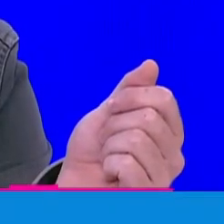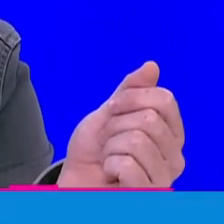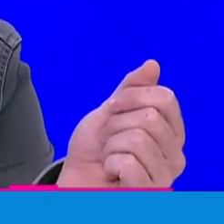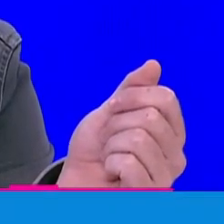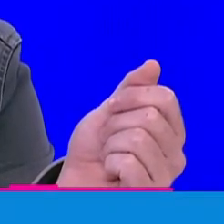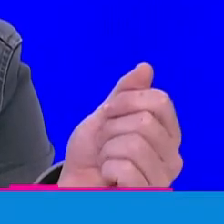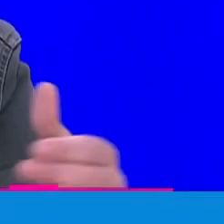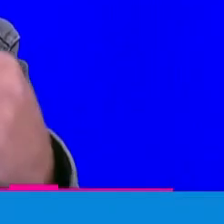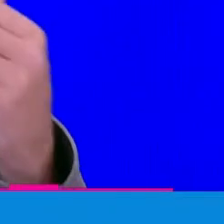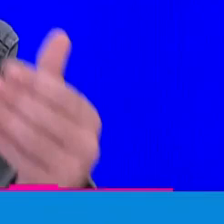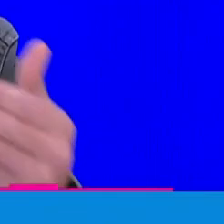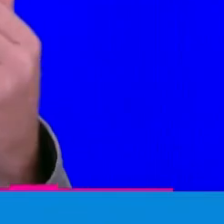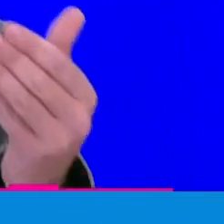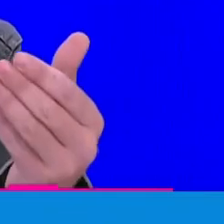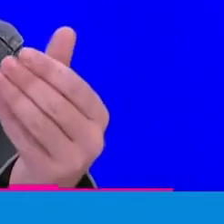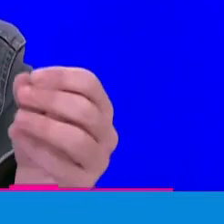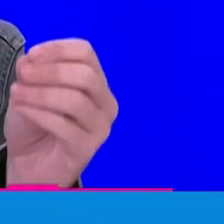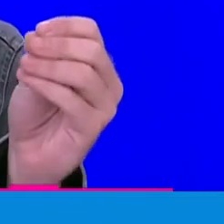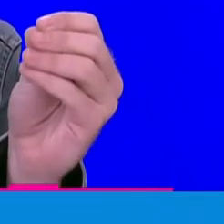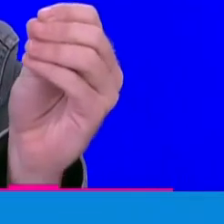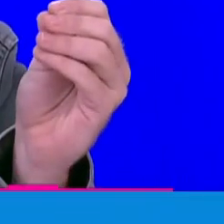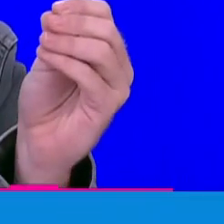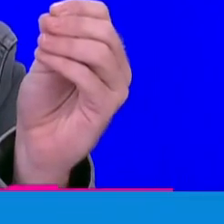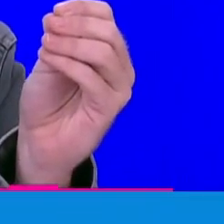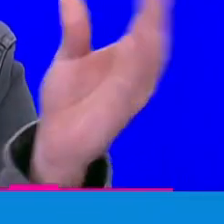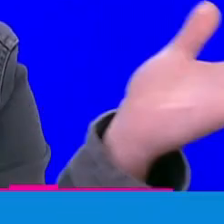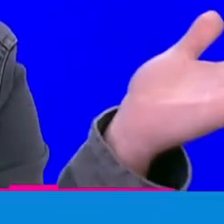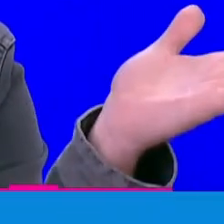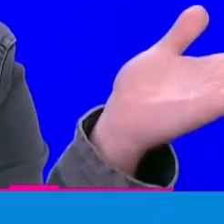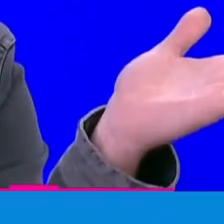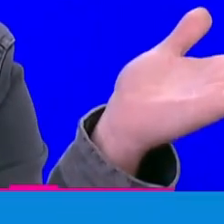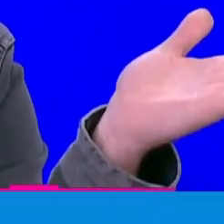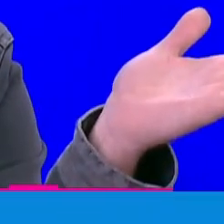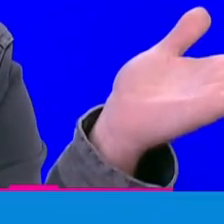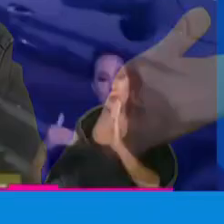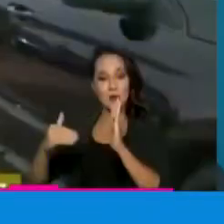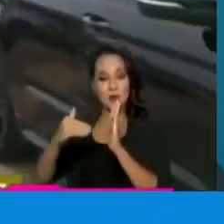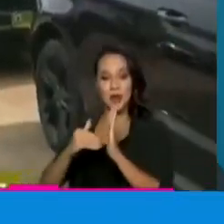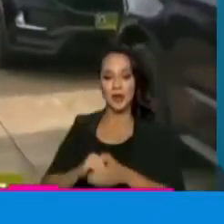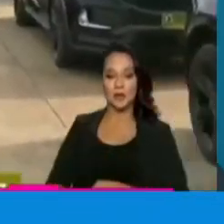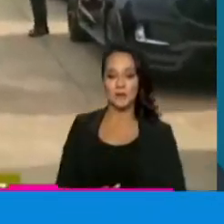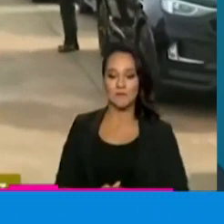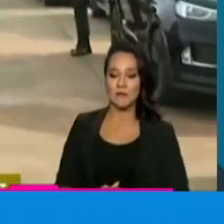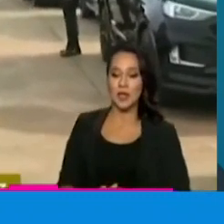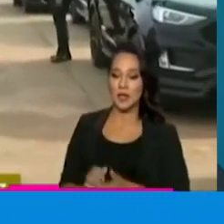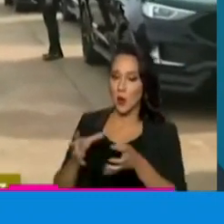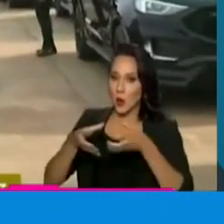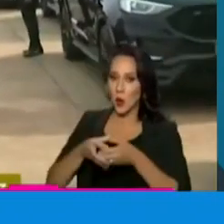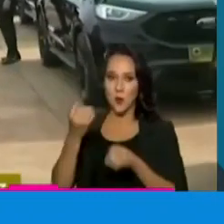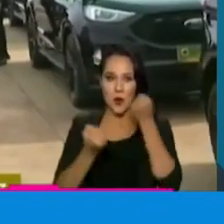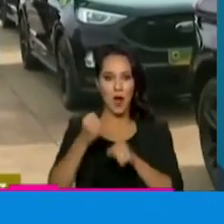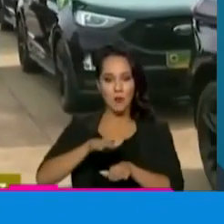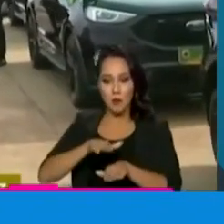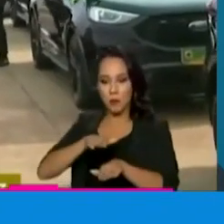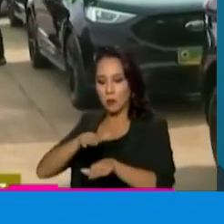um pito da Michelle no meio da transmissão. Sério? Bronca da mulher. Um embroxável? Isso acontece. Vamos lá, olha lá, põe imagens. Um embroxável. Tá lá aqui